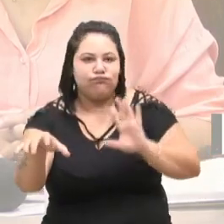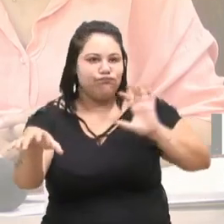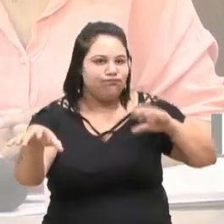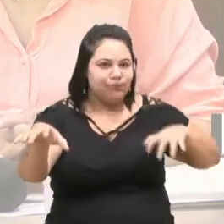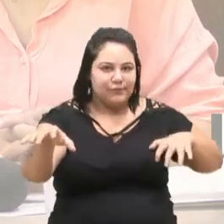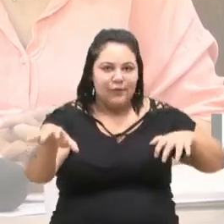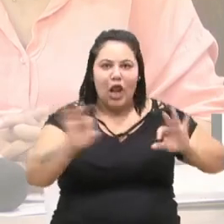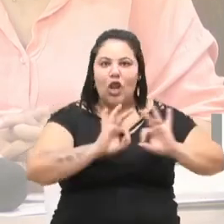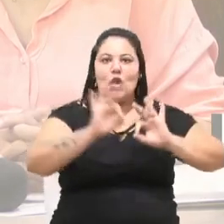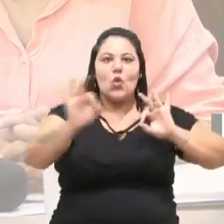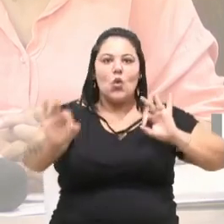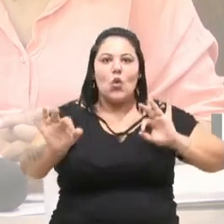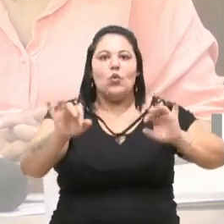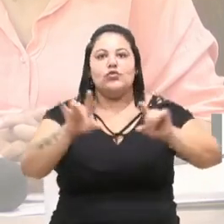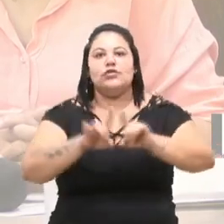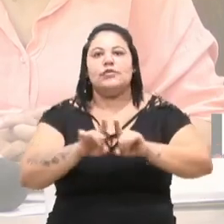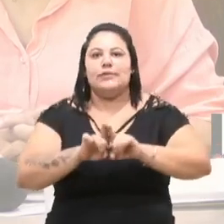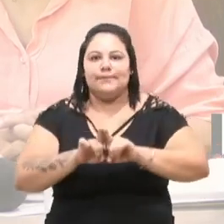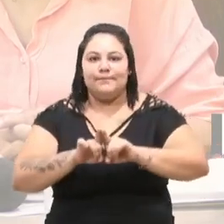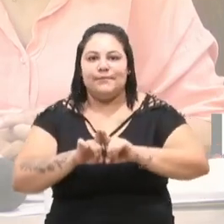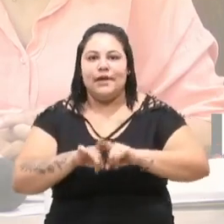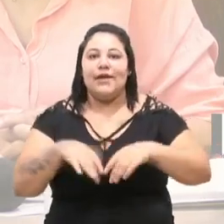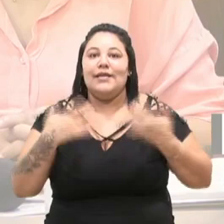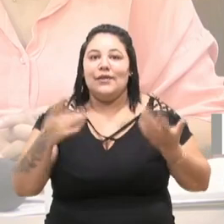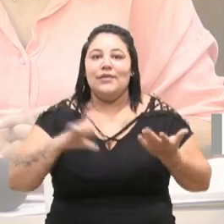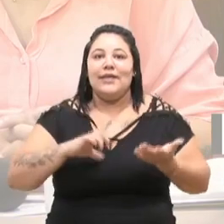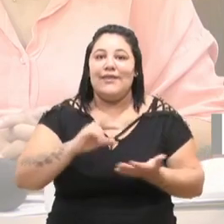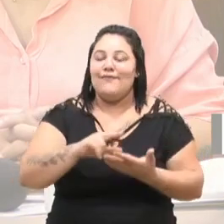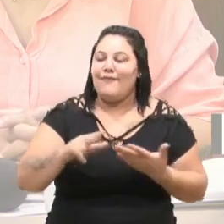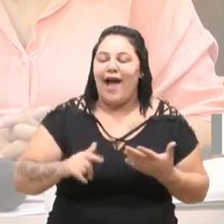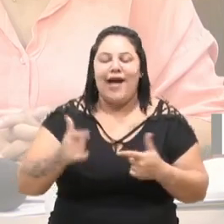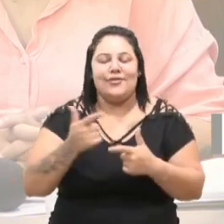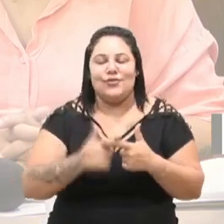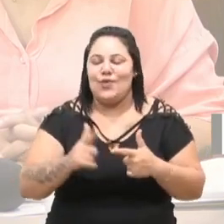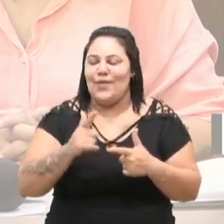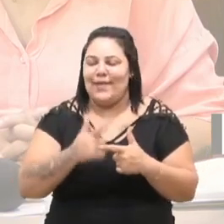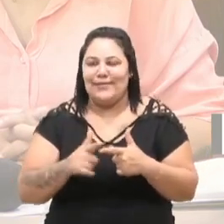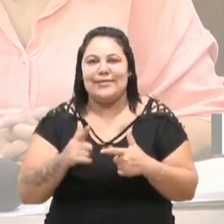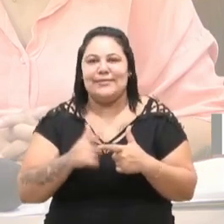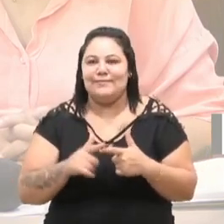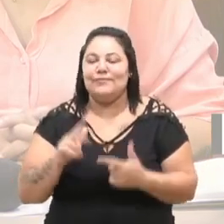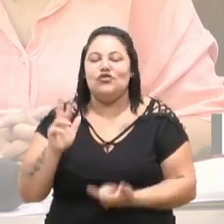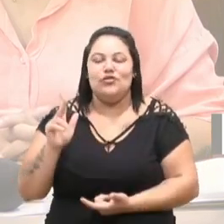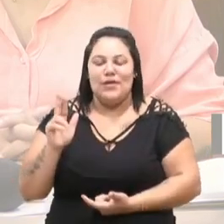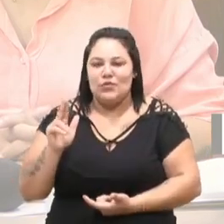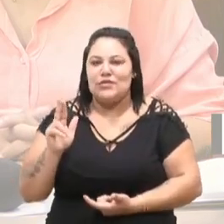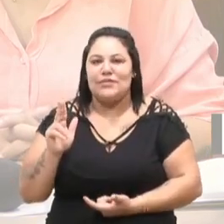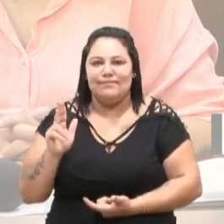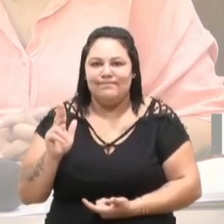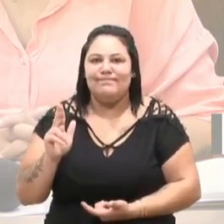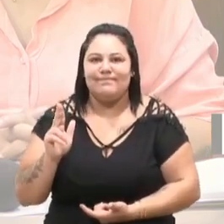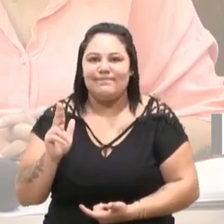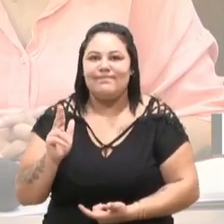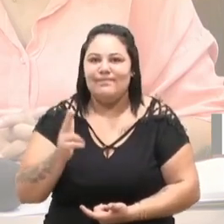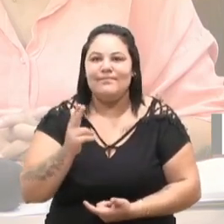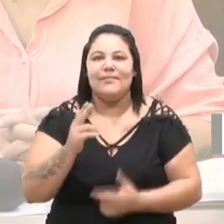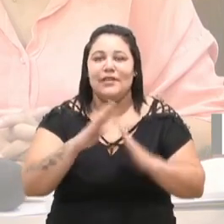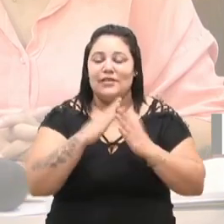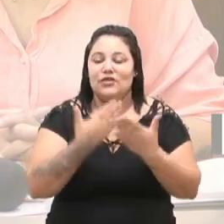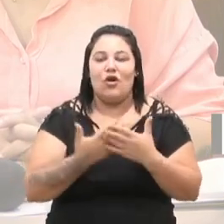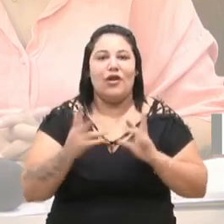Nova Esperança. Então, assim, tem vários problemas de irmãos que estão em escolas